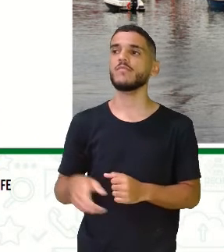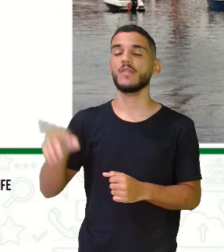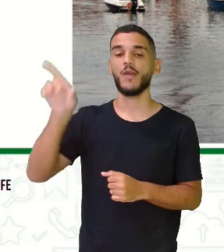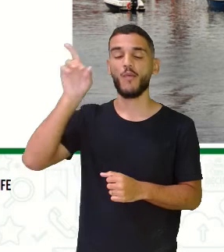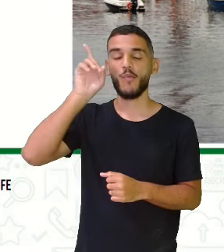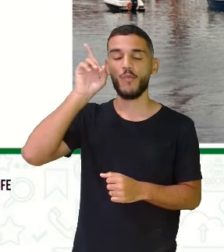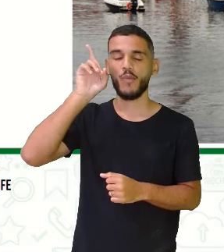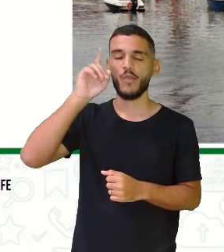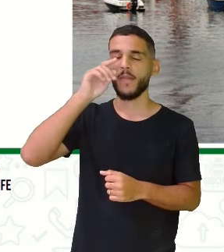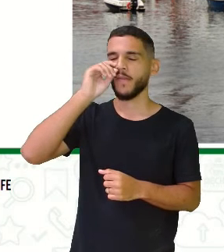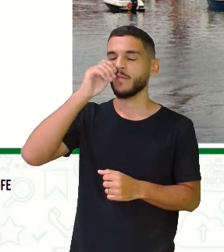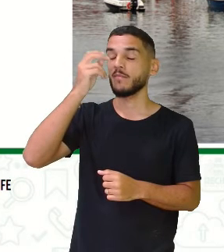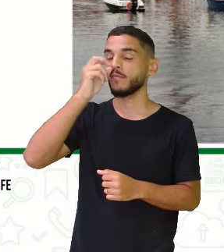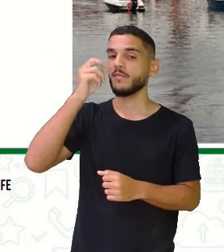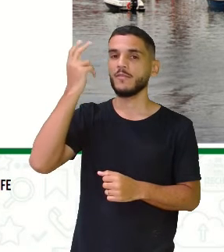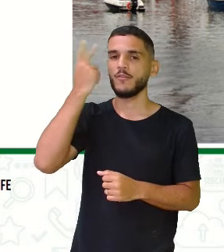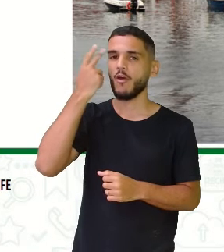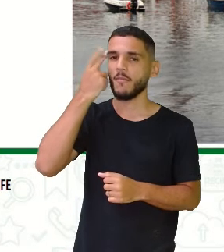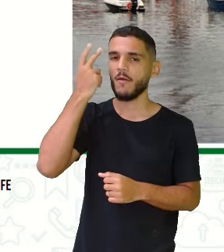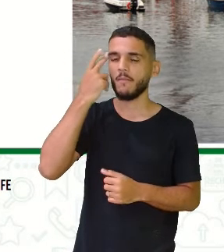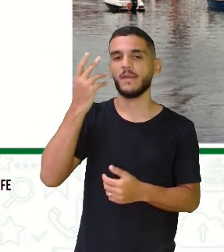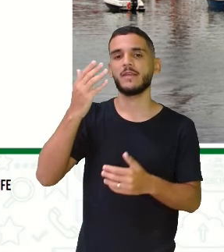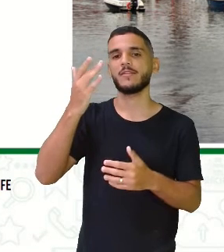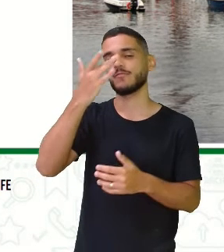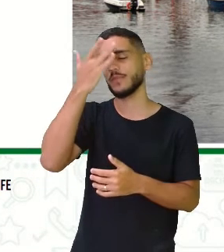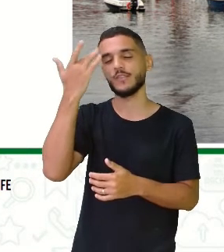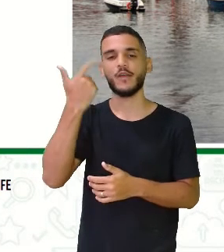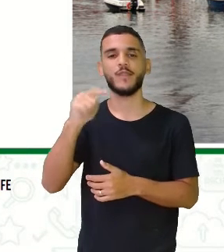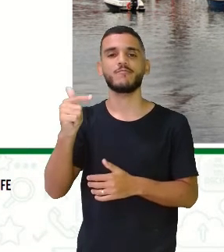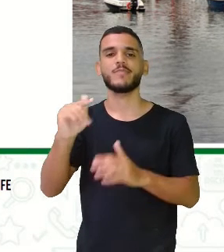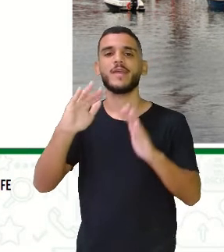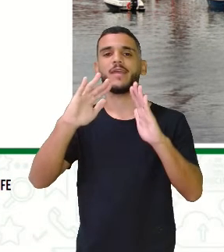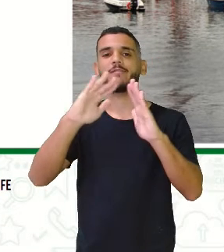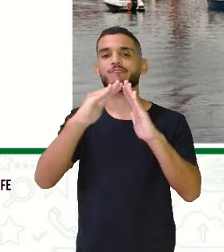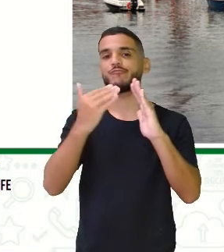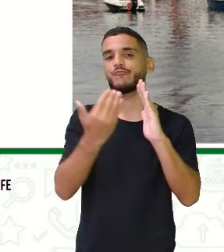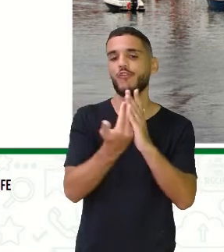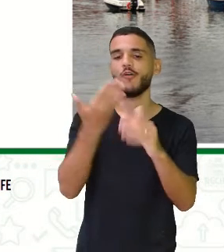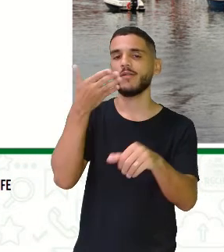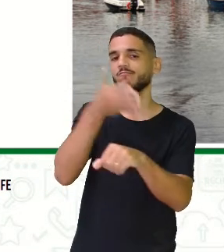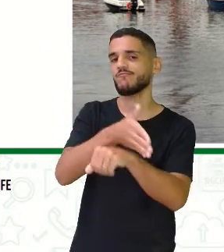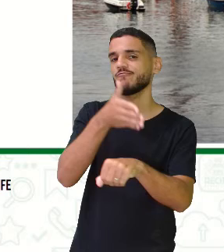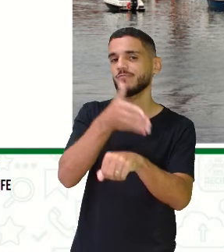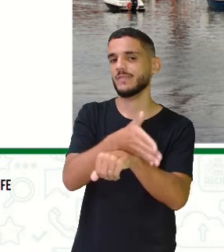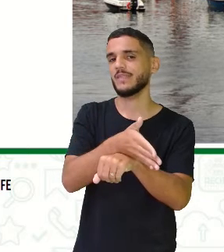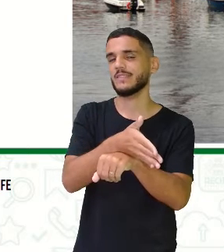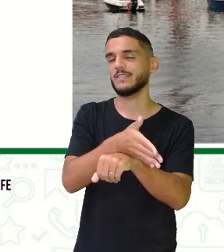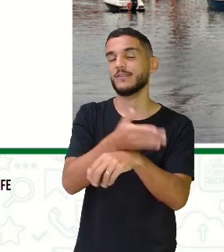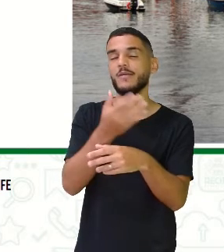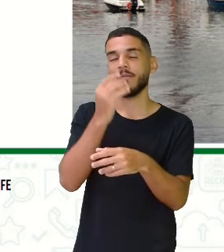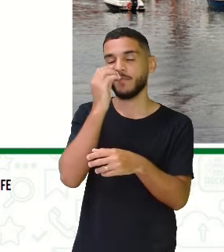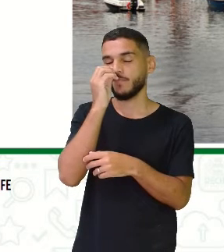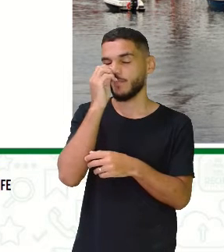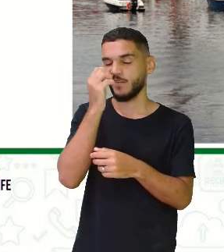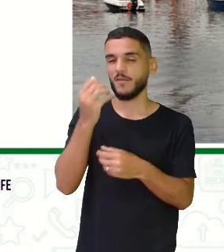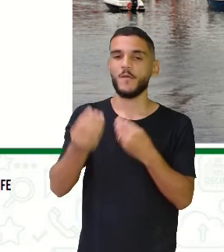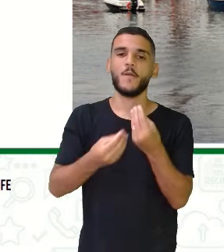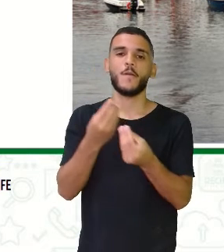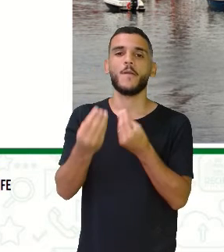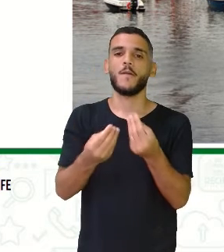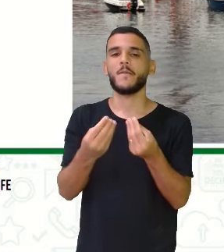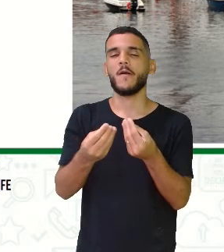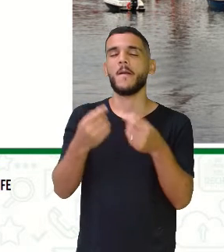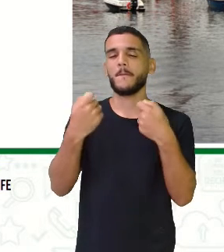ao trabalho não formal é a baixa escolarização. Então, as pessoas tiveram a oportunidade de estudar como